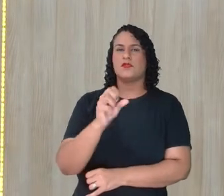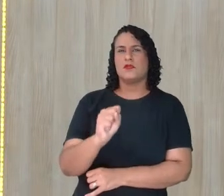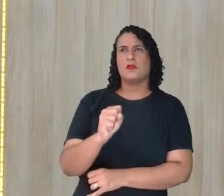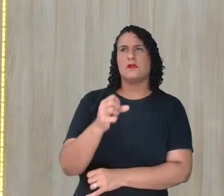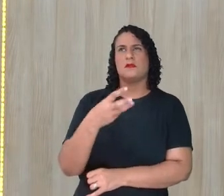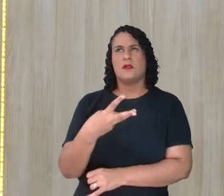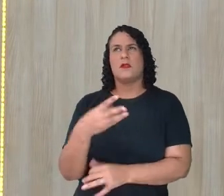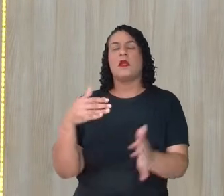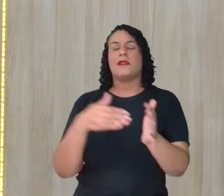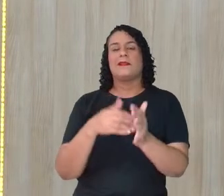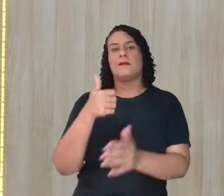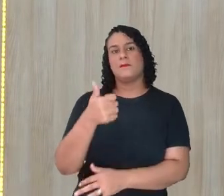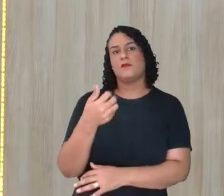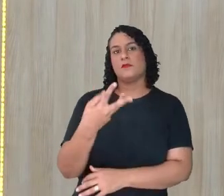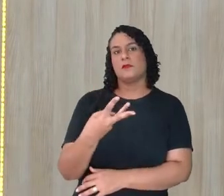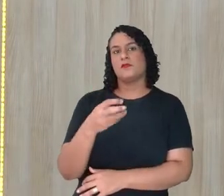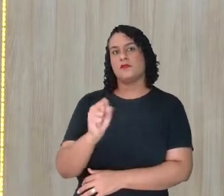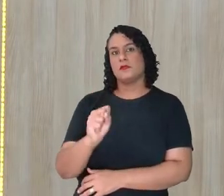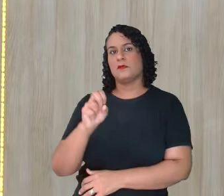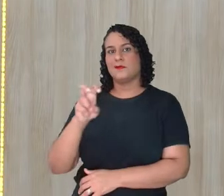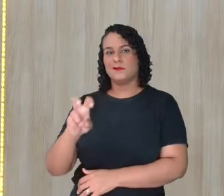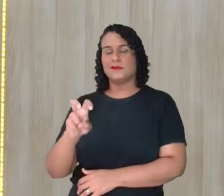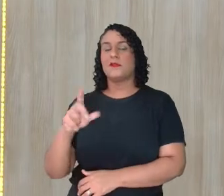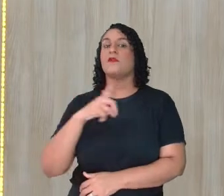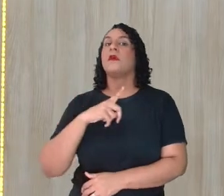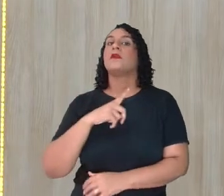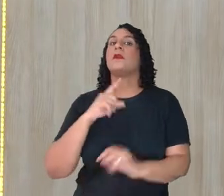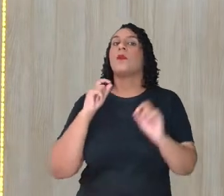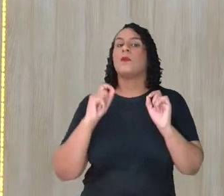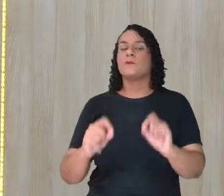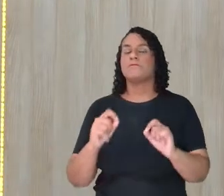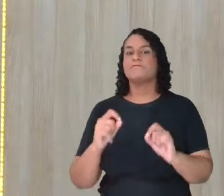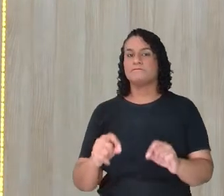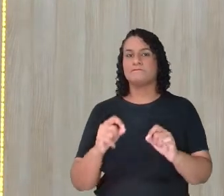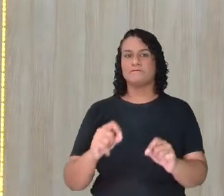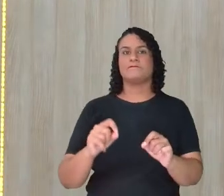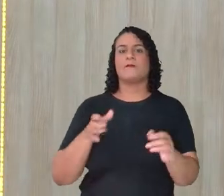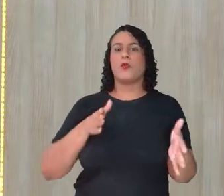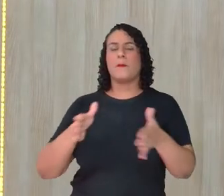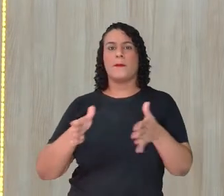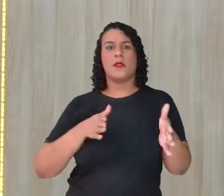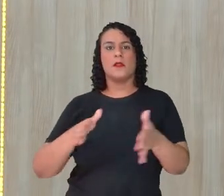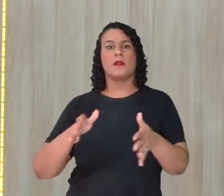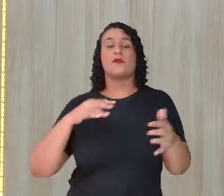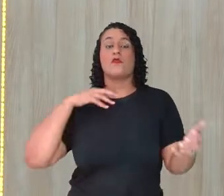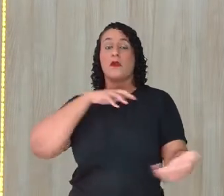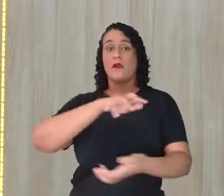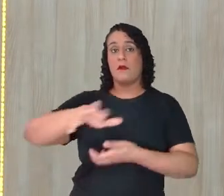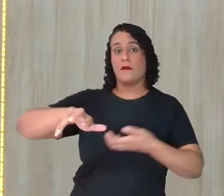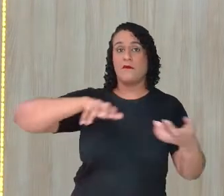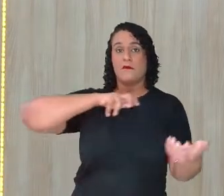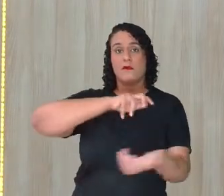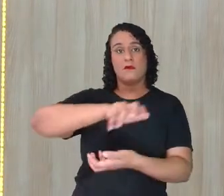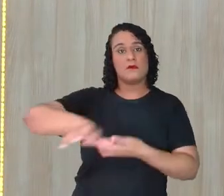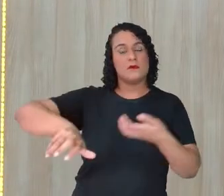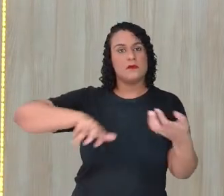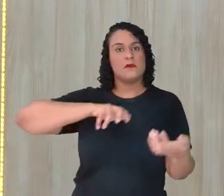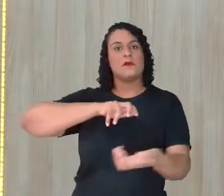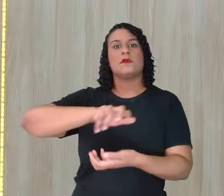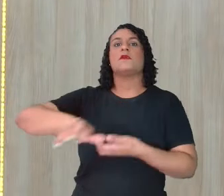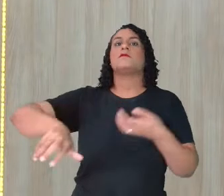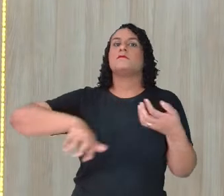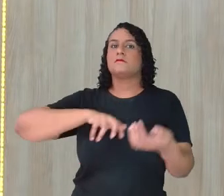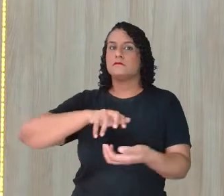1383 a 85, a gente vai ter, mais ou menos nesse período, uma revolução que vai